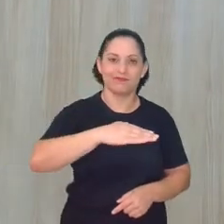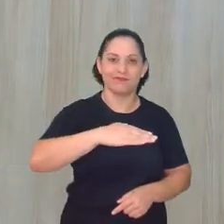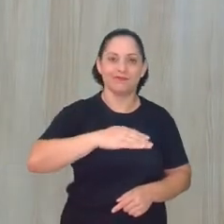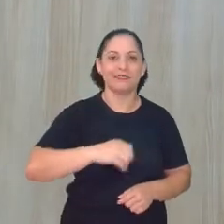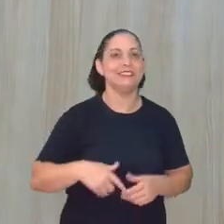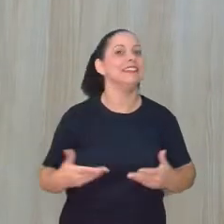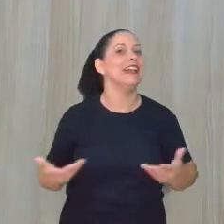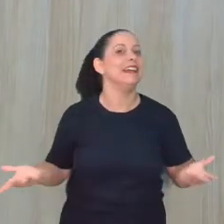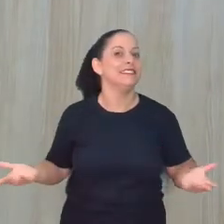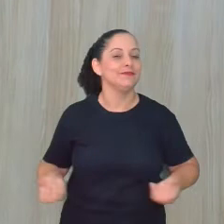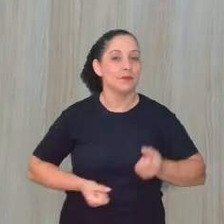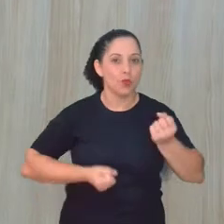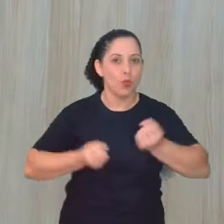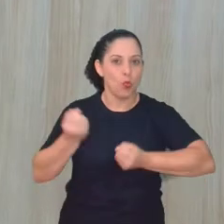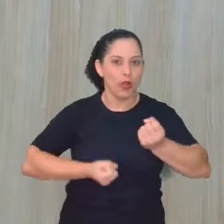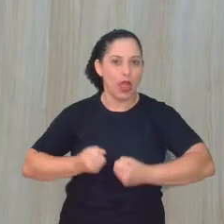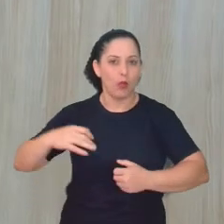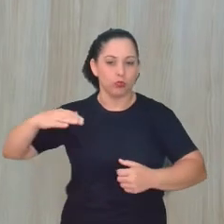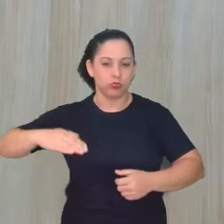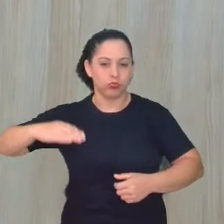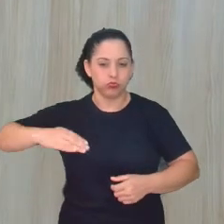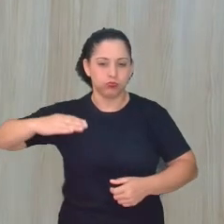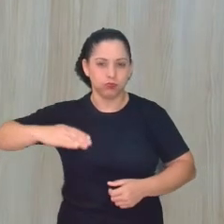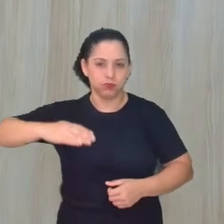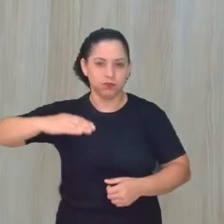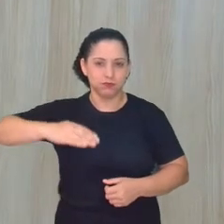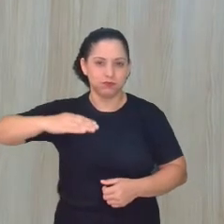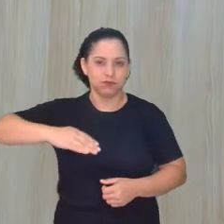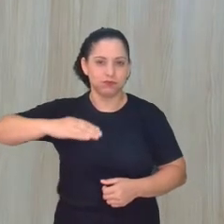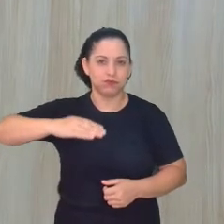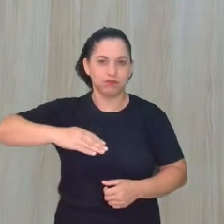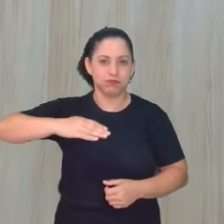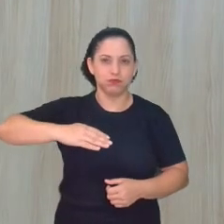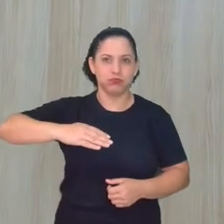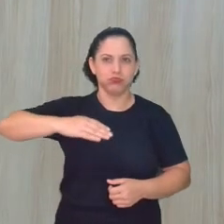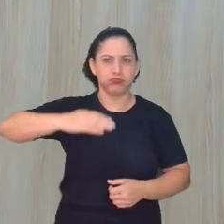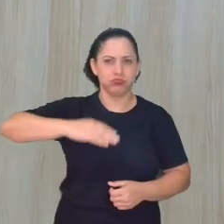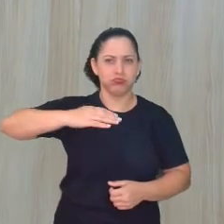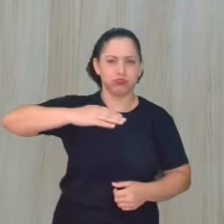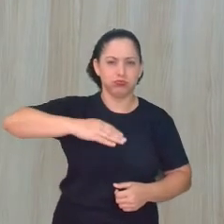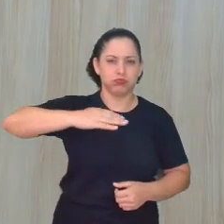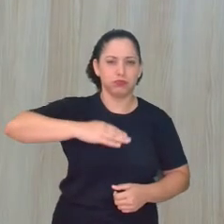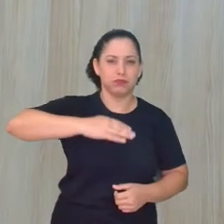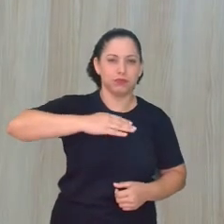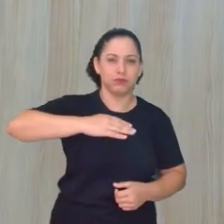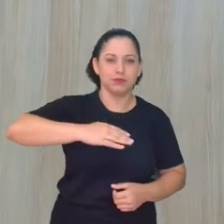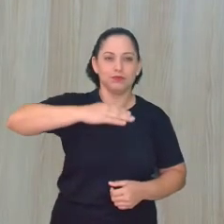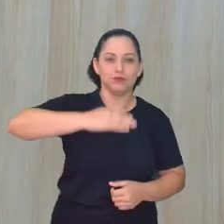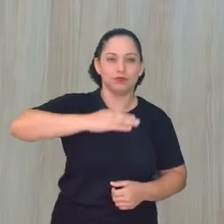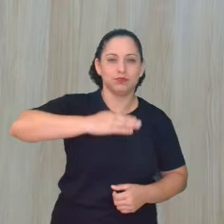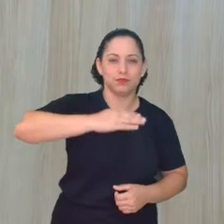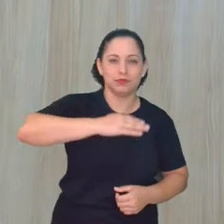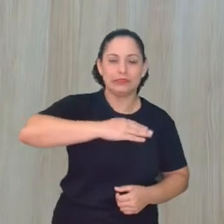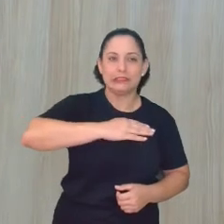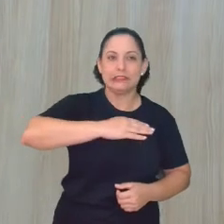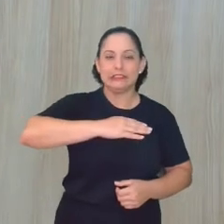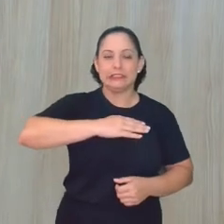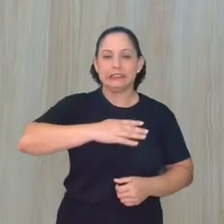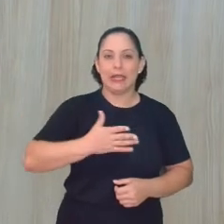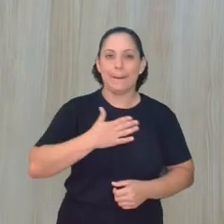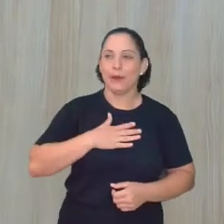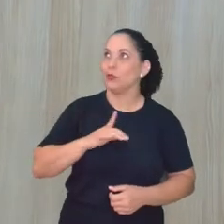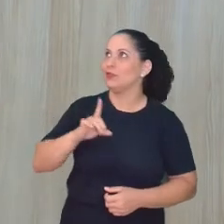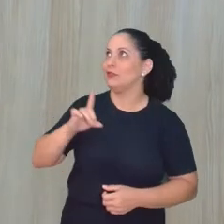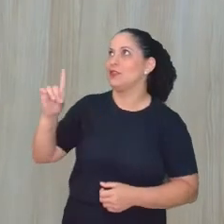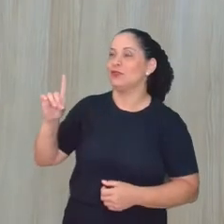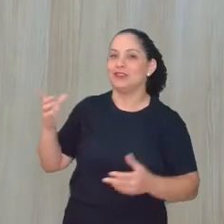pouco, o carro começou a cortar, bicho. Dava uns cortezinhos assim, uns cortezinhos. Aí tu, ih, Aí eu assim, meu Deus do céu, Senhor,